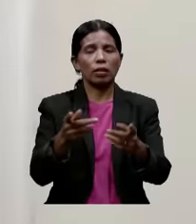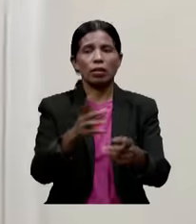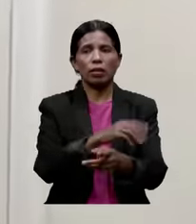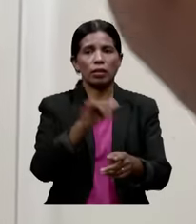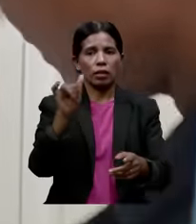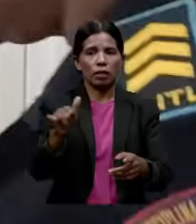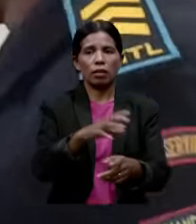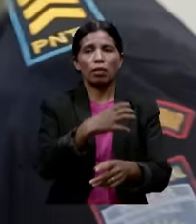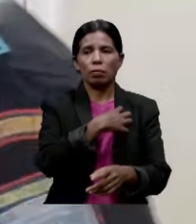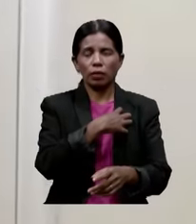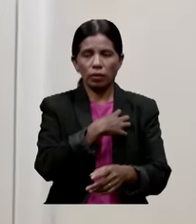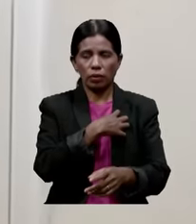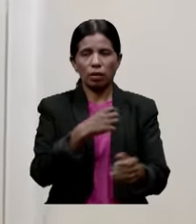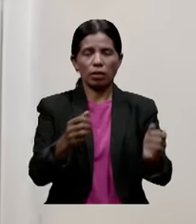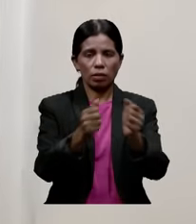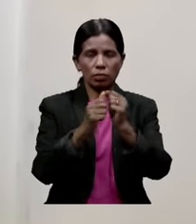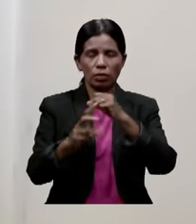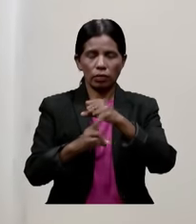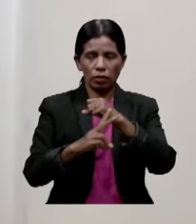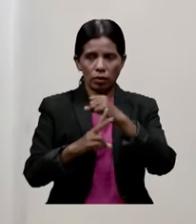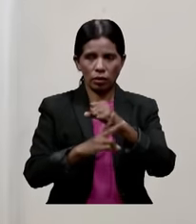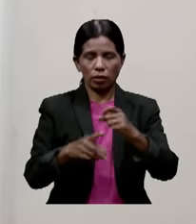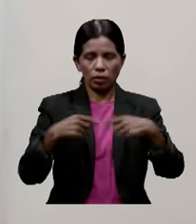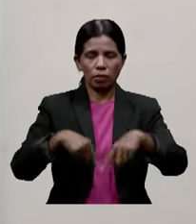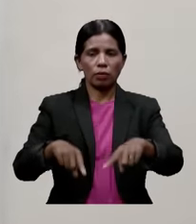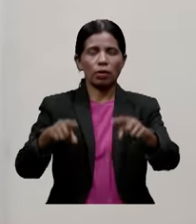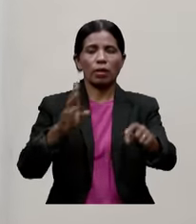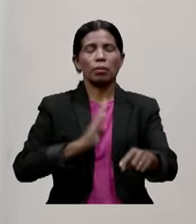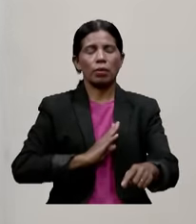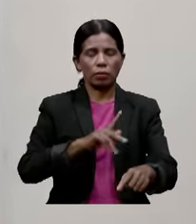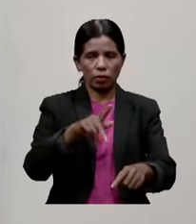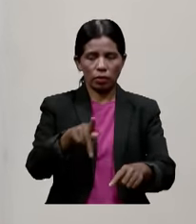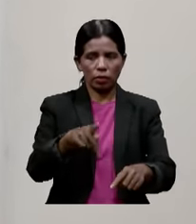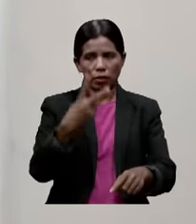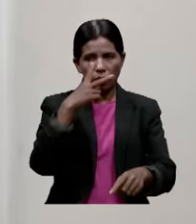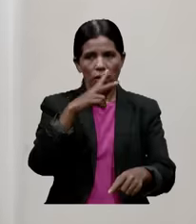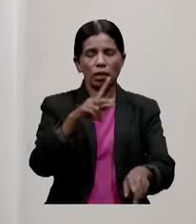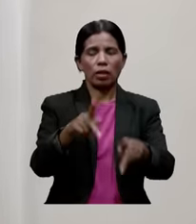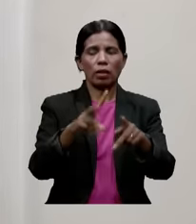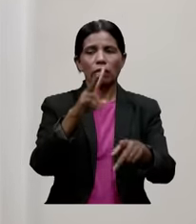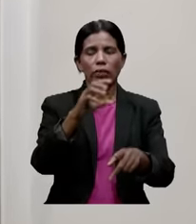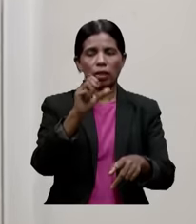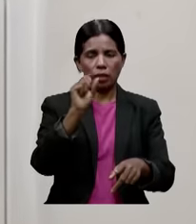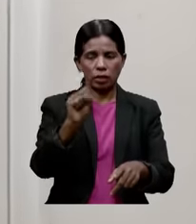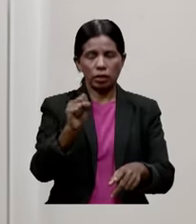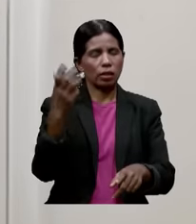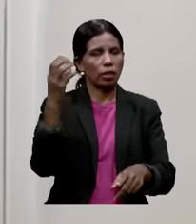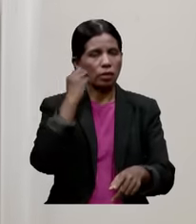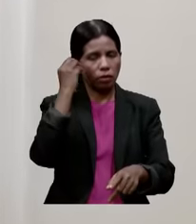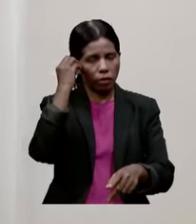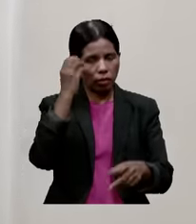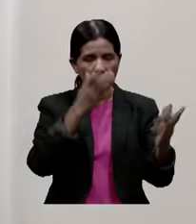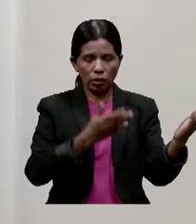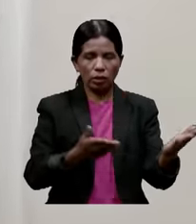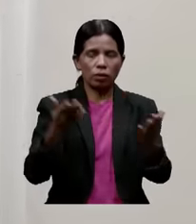esquadra don Aleixo, hamutu ho vítima de shloga keras ba bebonu, ho de segura autor V6, iha ni hela fating no lori